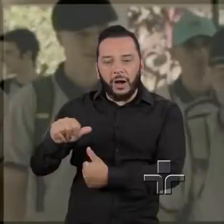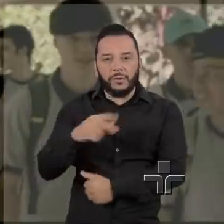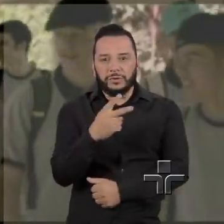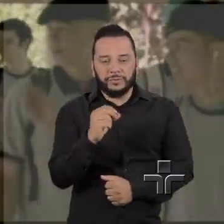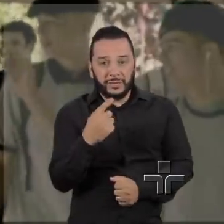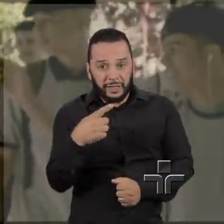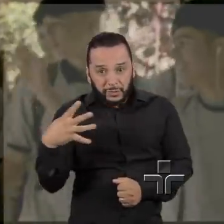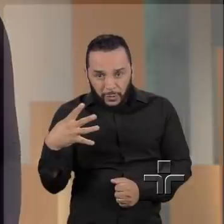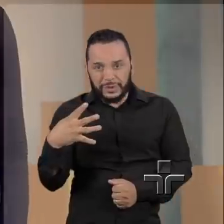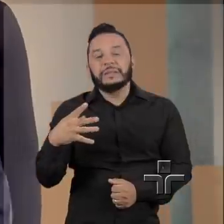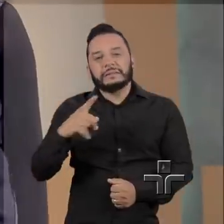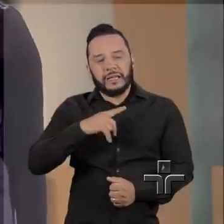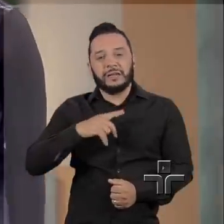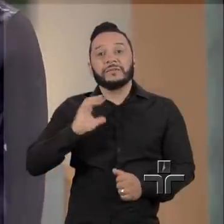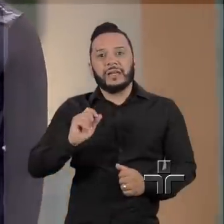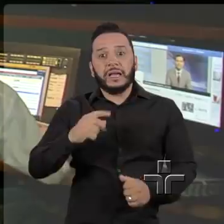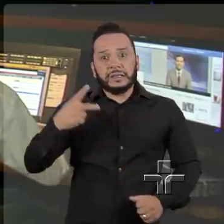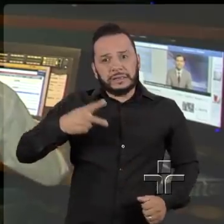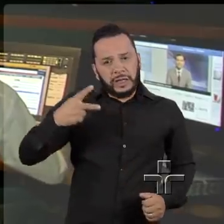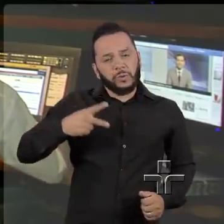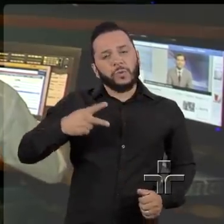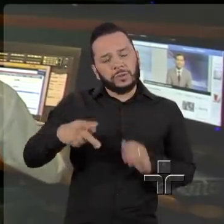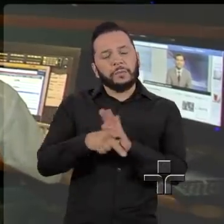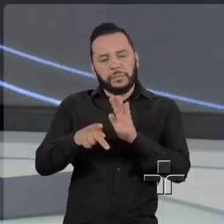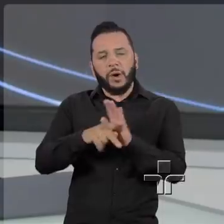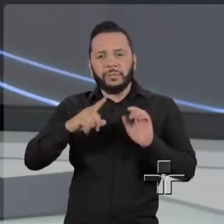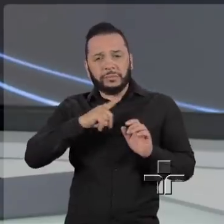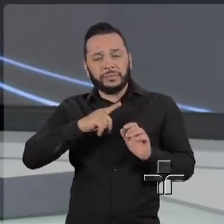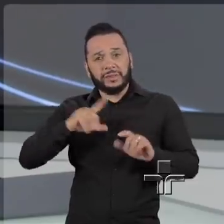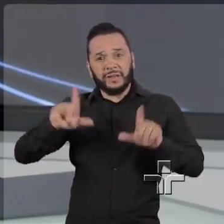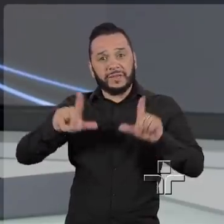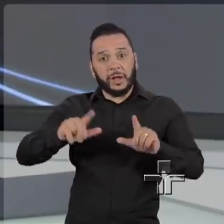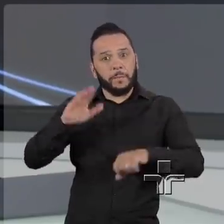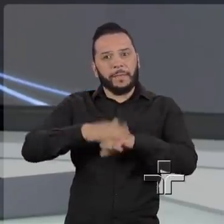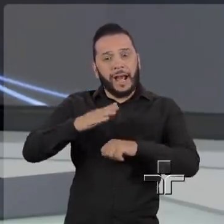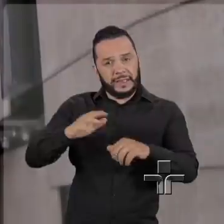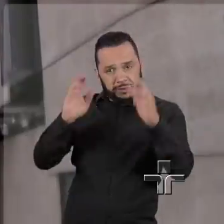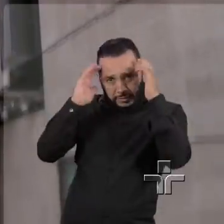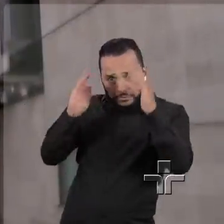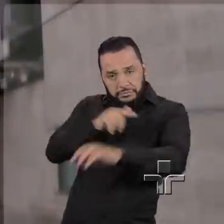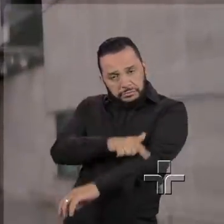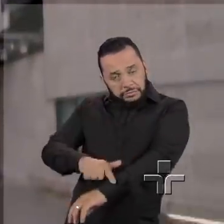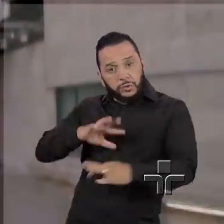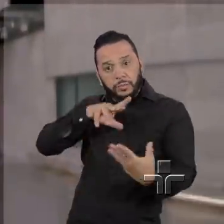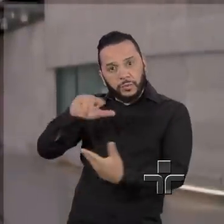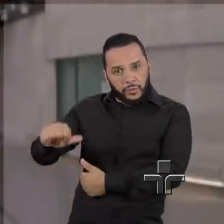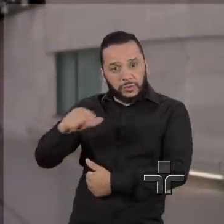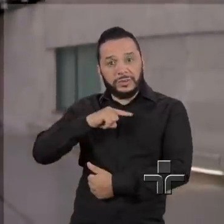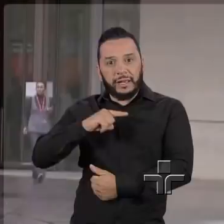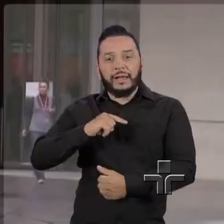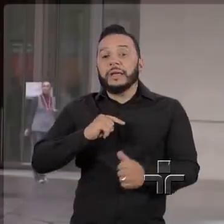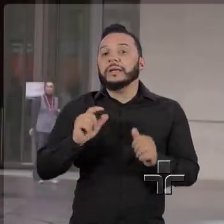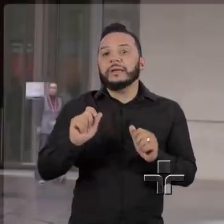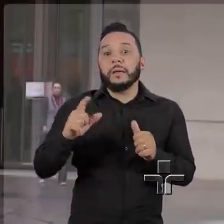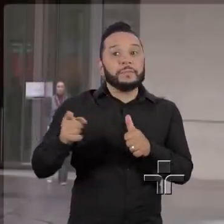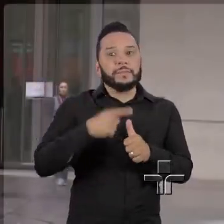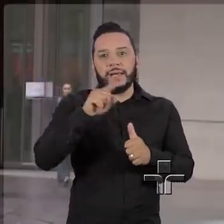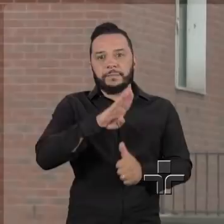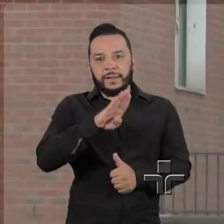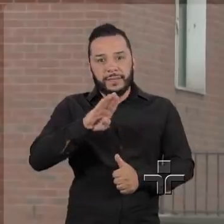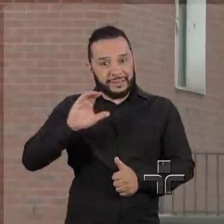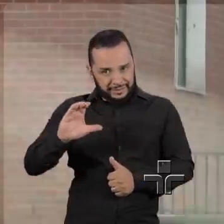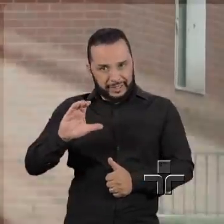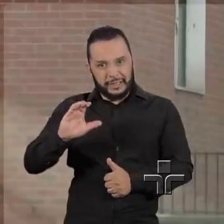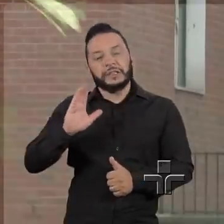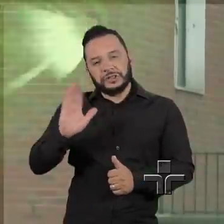2014, foi considerada a segunda emissora mais respeitada do mundo pela agência Populus, atrás apenas da TV pública britânica BBC,